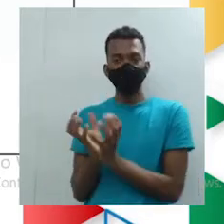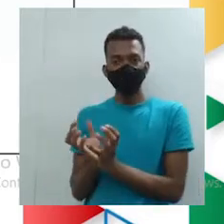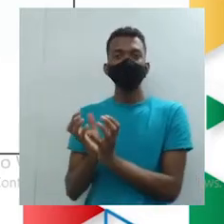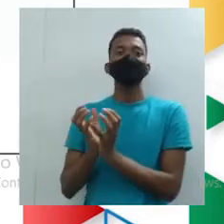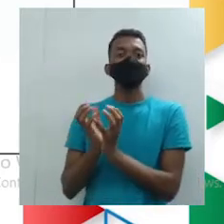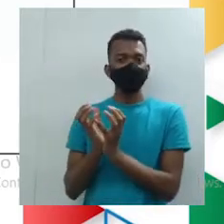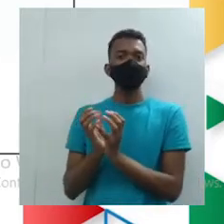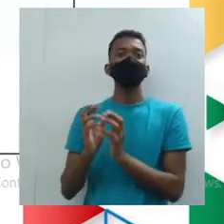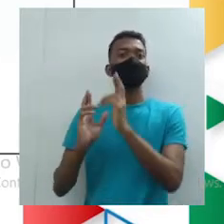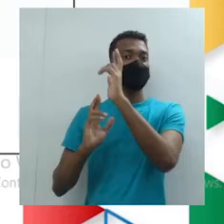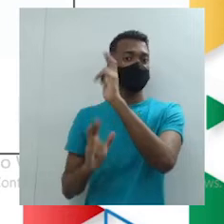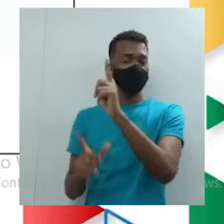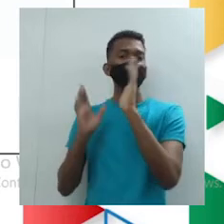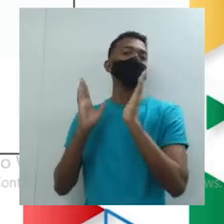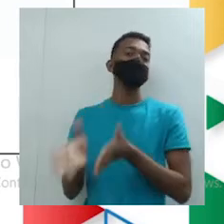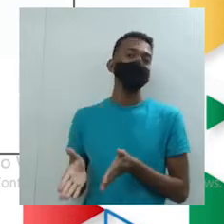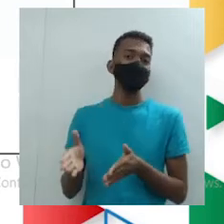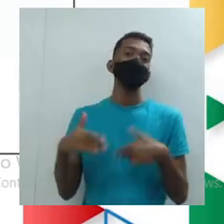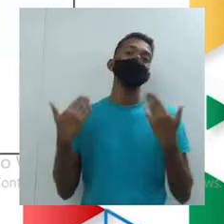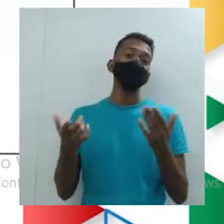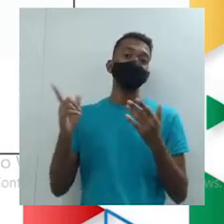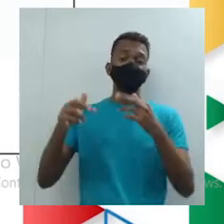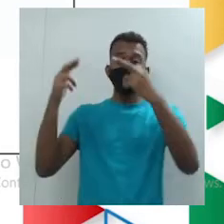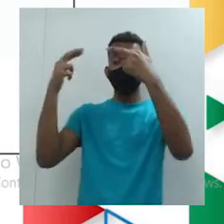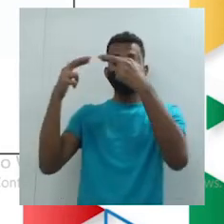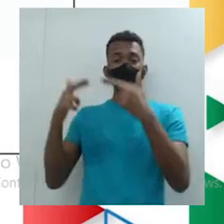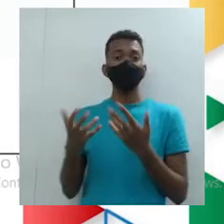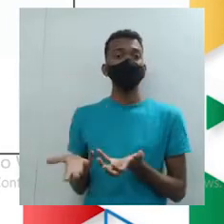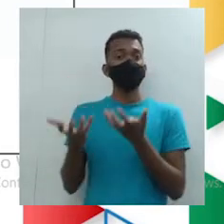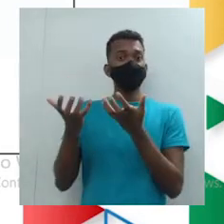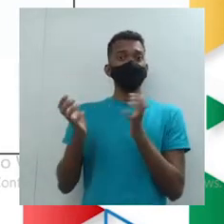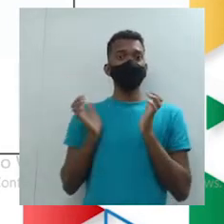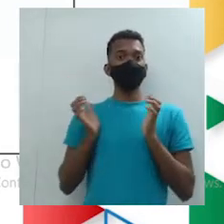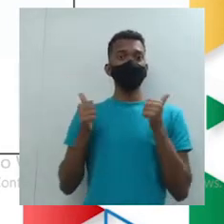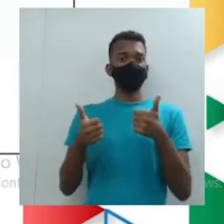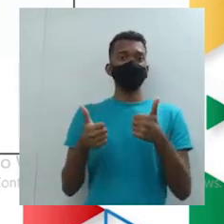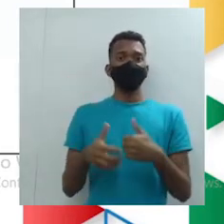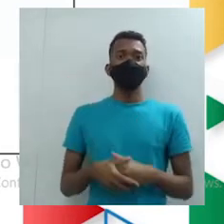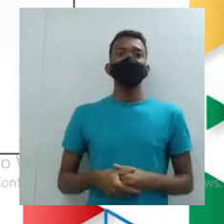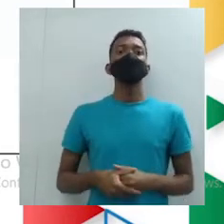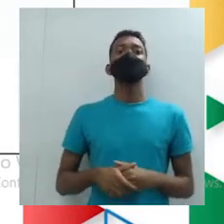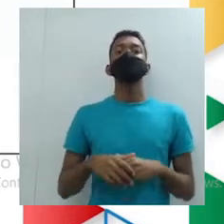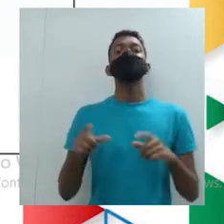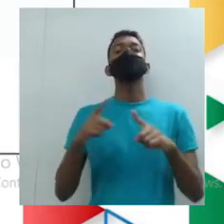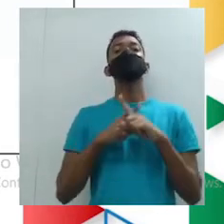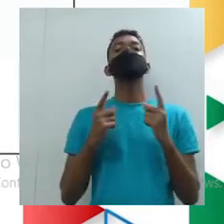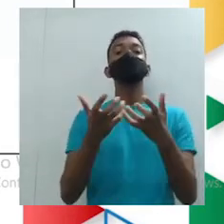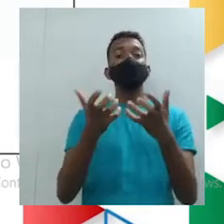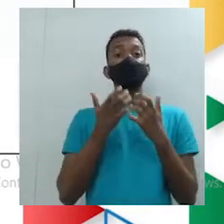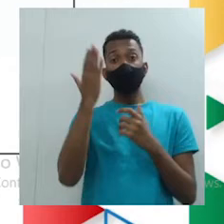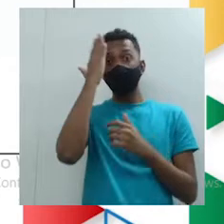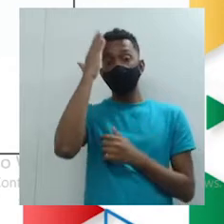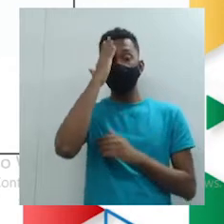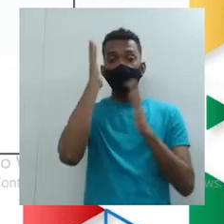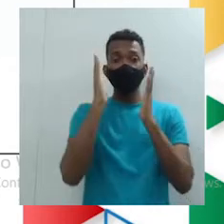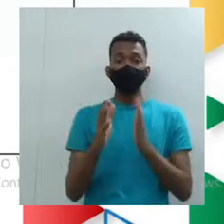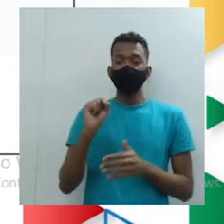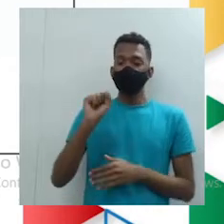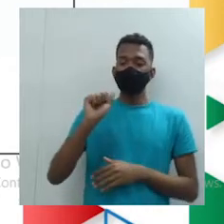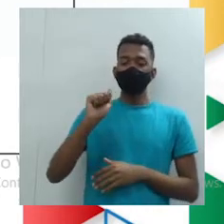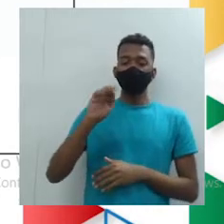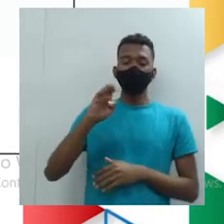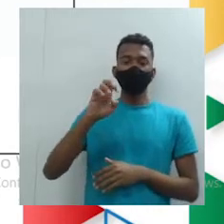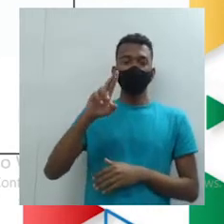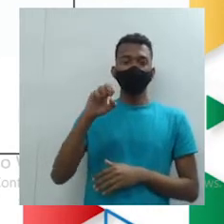quê? Diferentes. Isso. Então são rimas ricas. Aí a terceira, para saberes, o verbo, né?